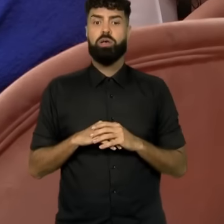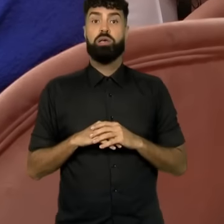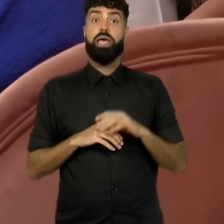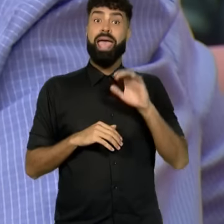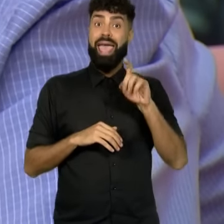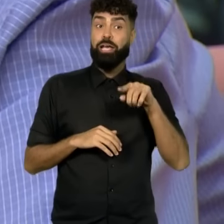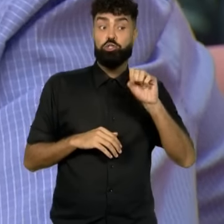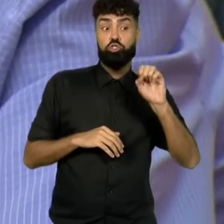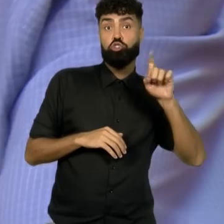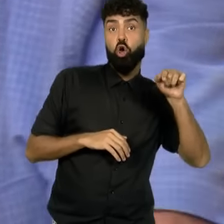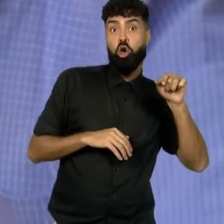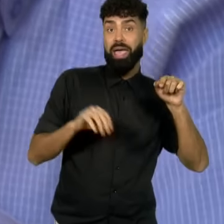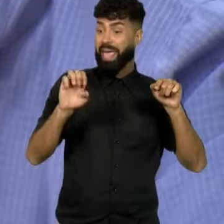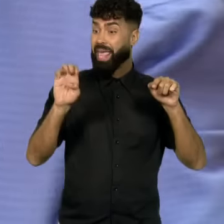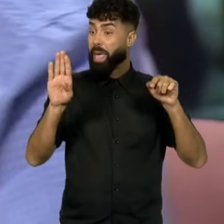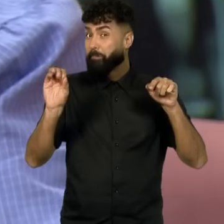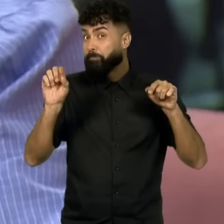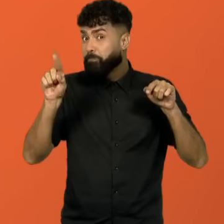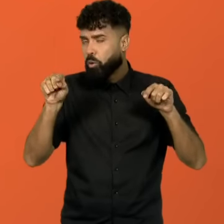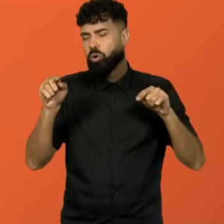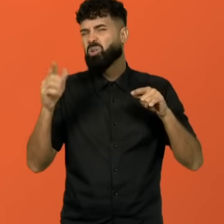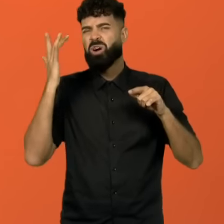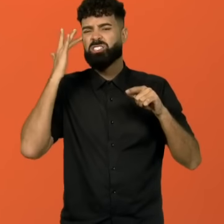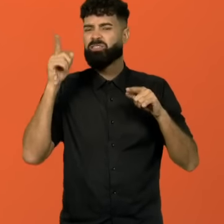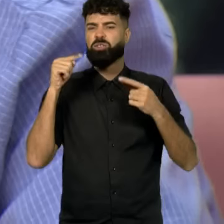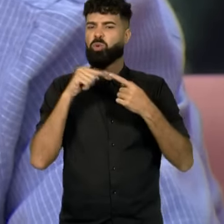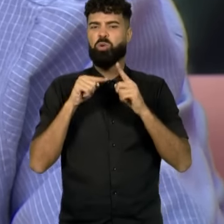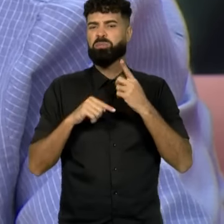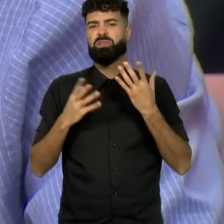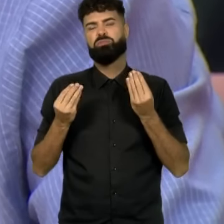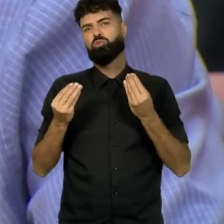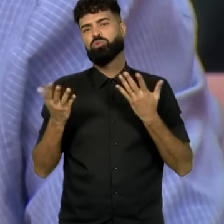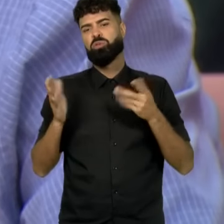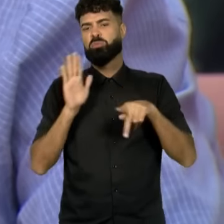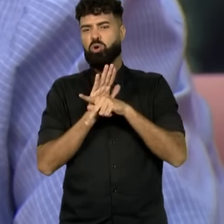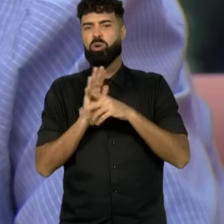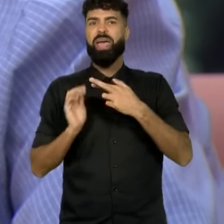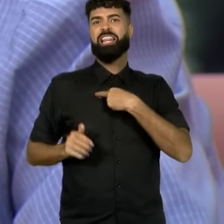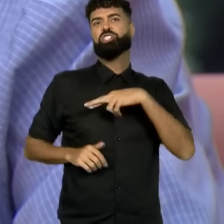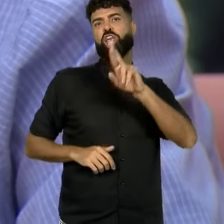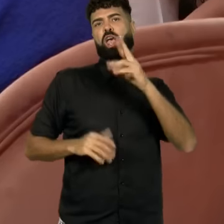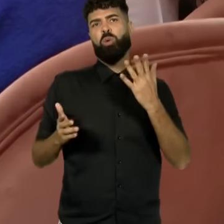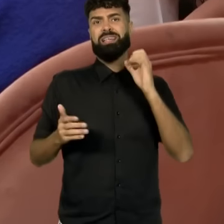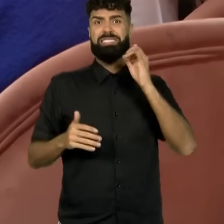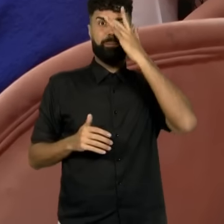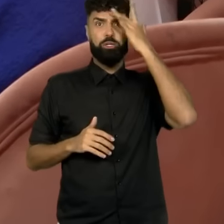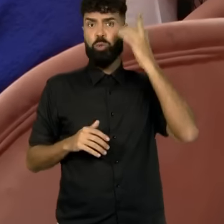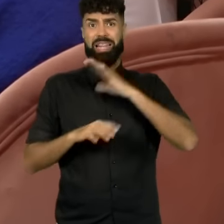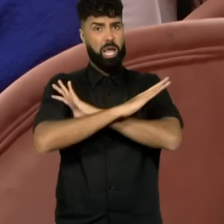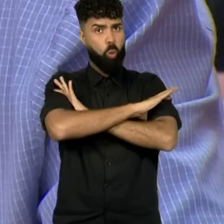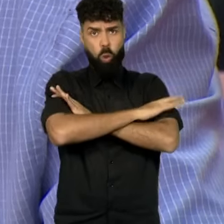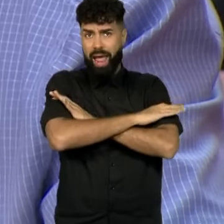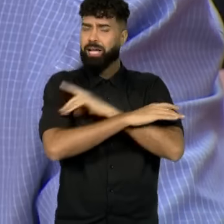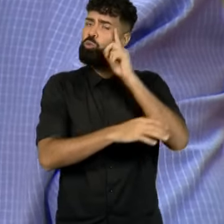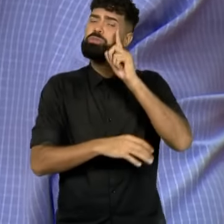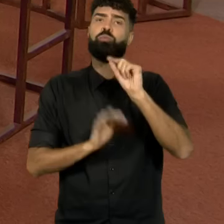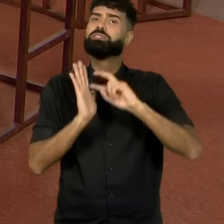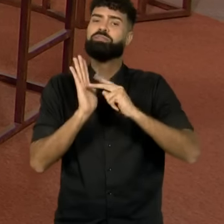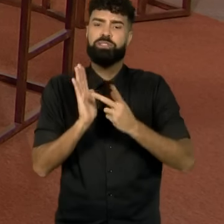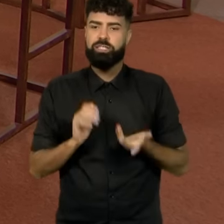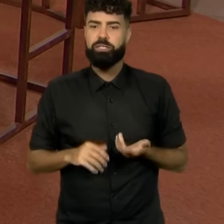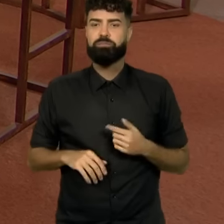eu achava que bó é uma coisa... Quem mas já tinha feito, era só. Sabe o que é. Já tinha provado. Quem não é, não sabe o que, não que sabe. É. Entendeu? Ô, Wagner, deixa eu pegar